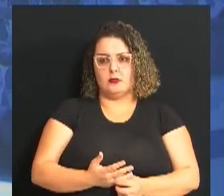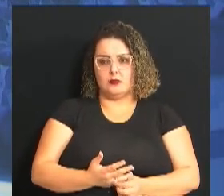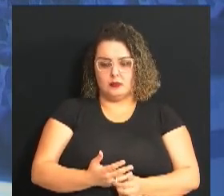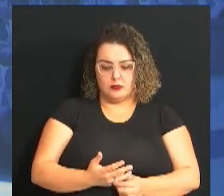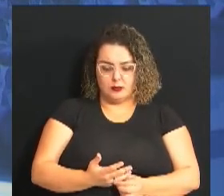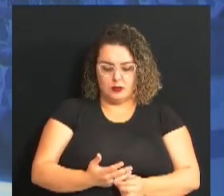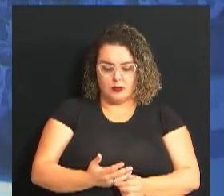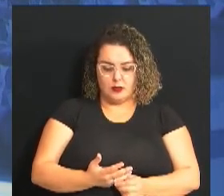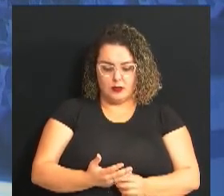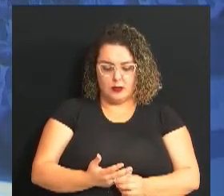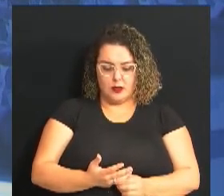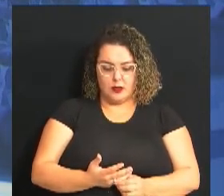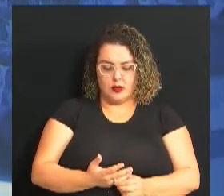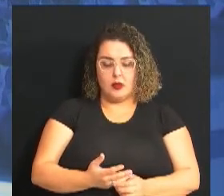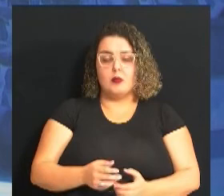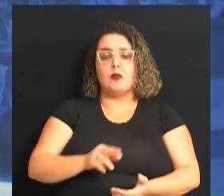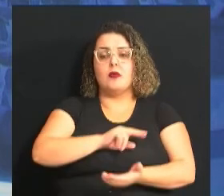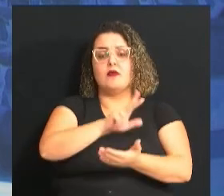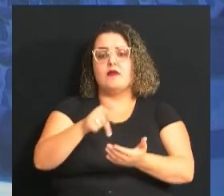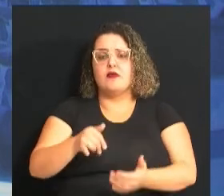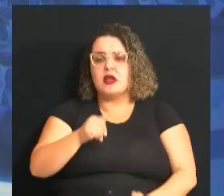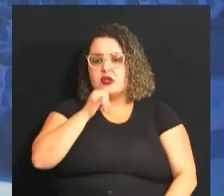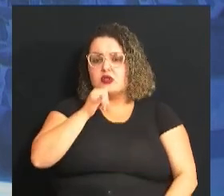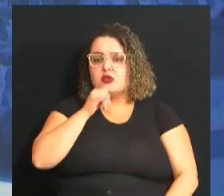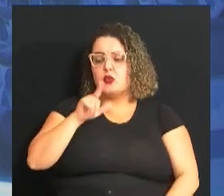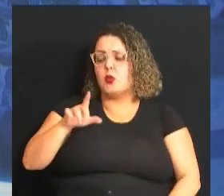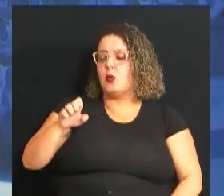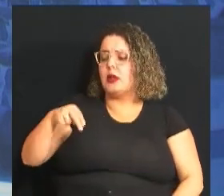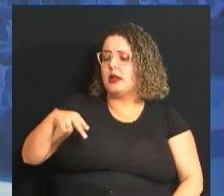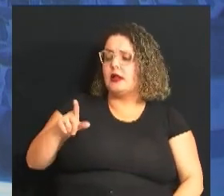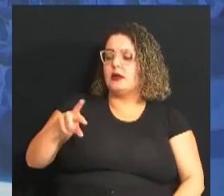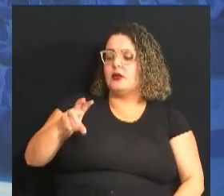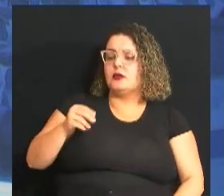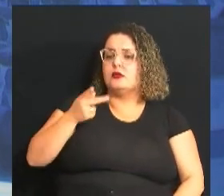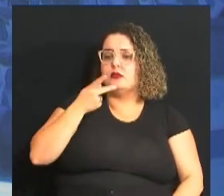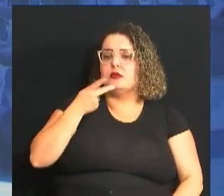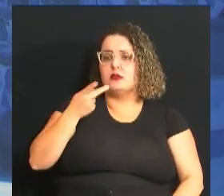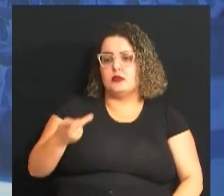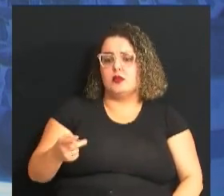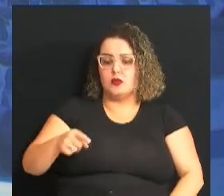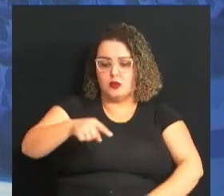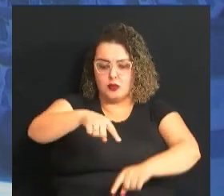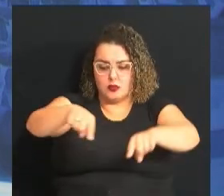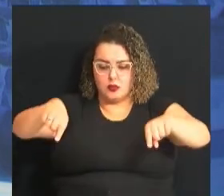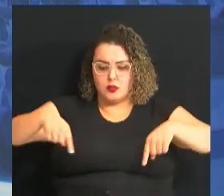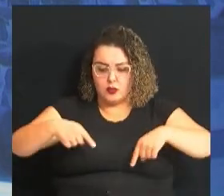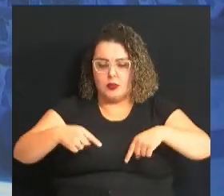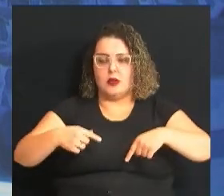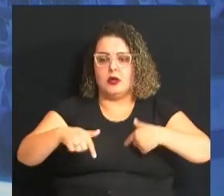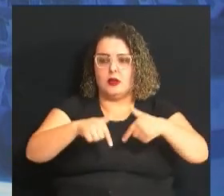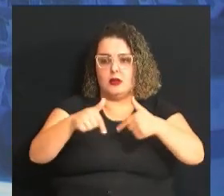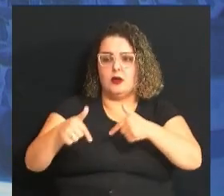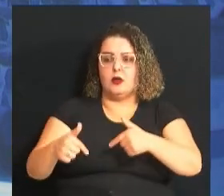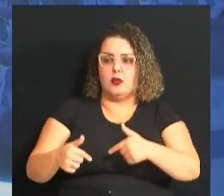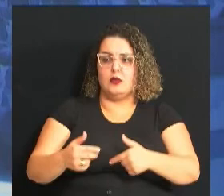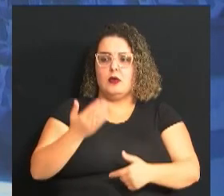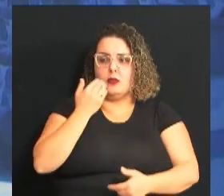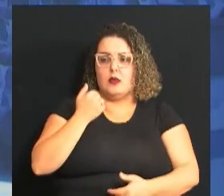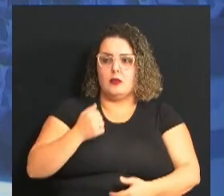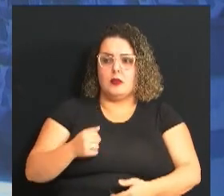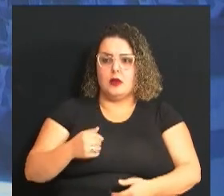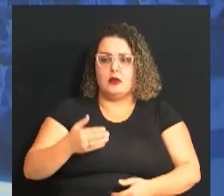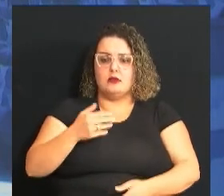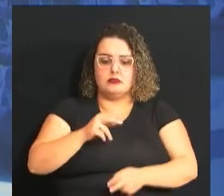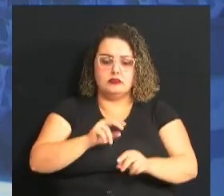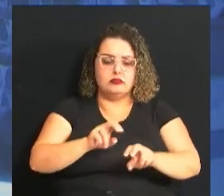aqui do Leandro, do Taquaral. No lugar que trabalho, o refeitório é dividido com muitas pessoas. Já ouvi dizer que há